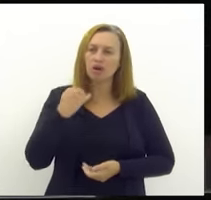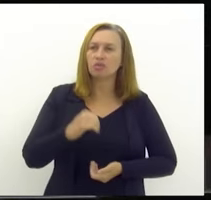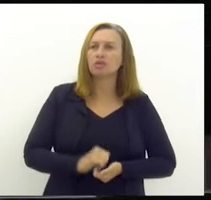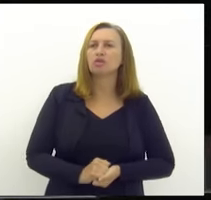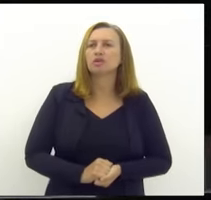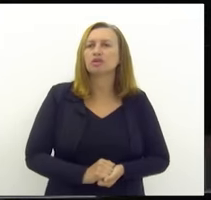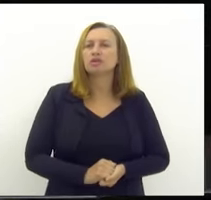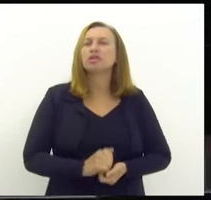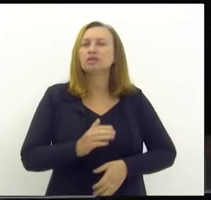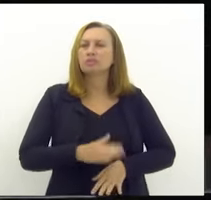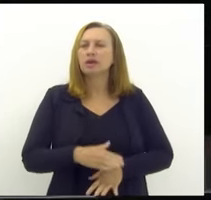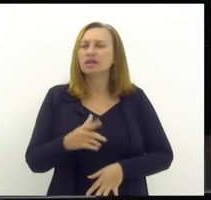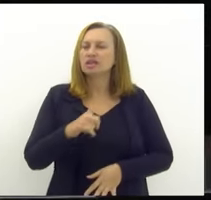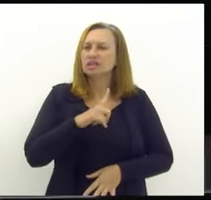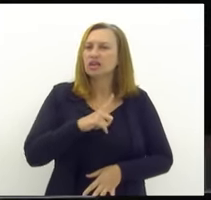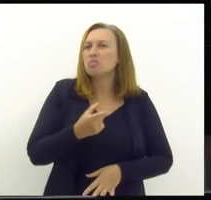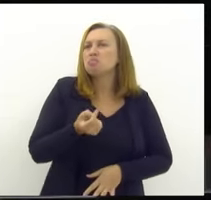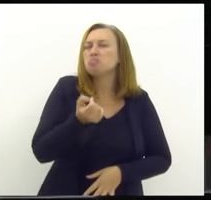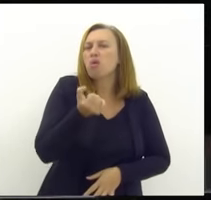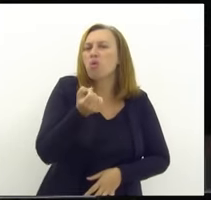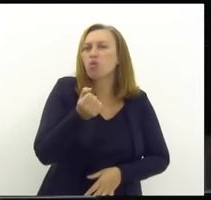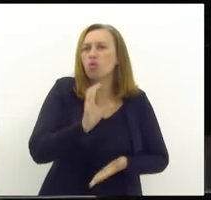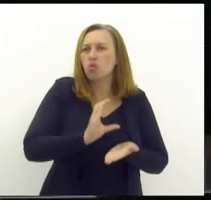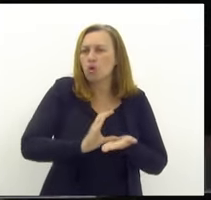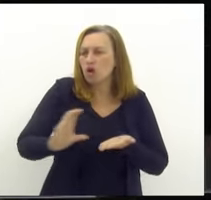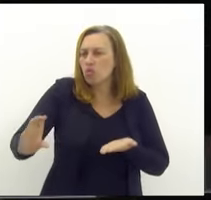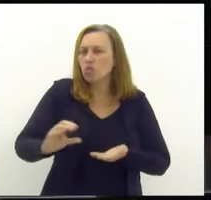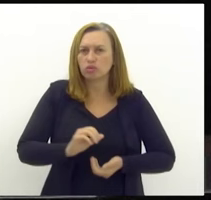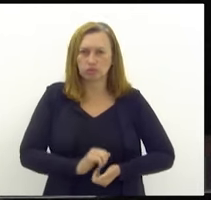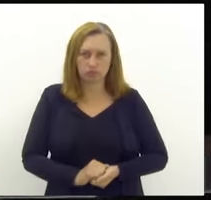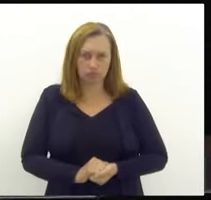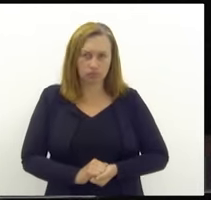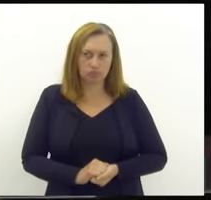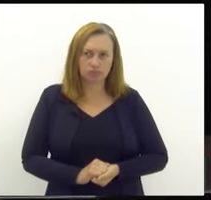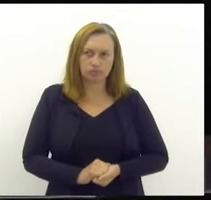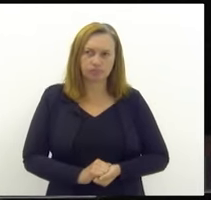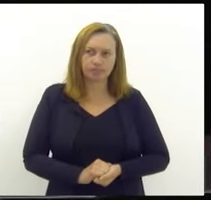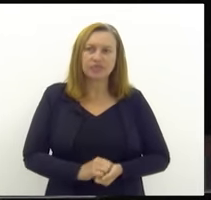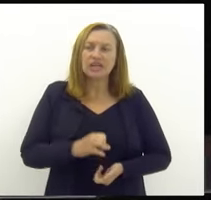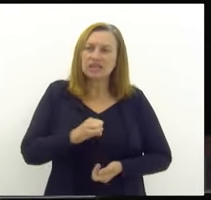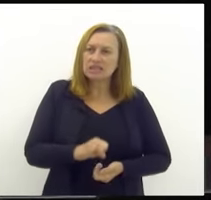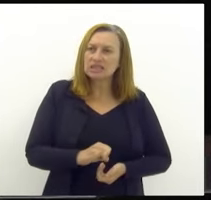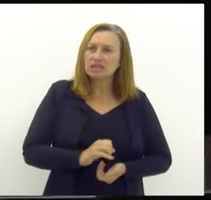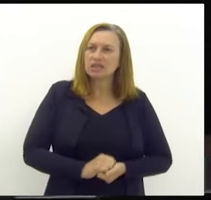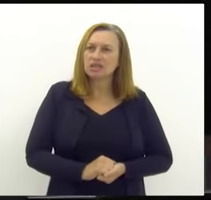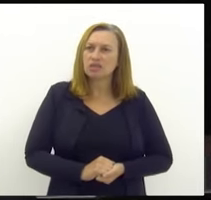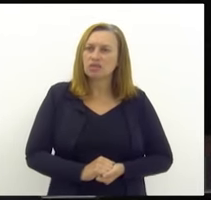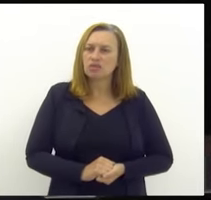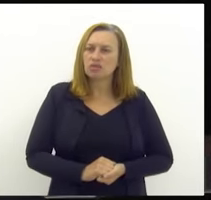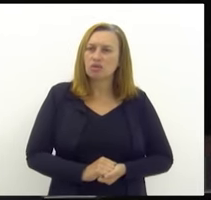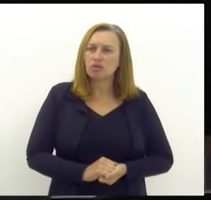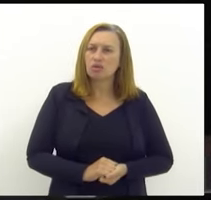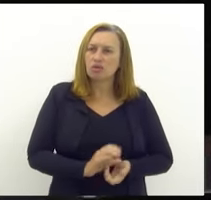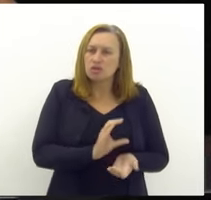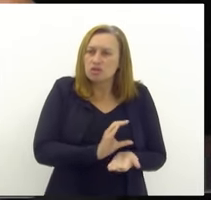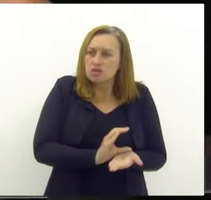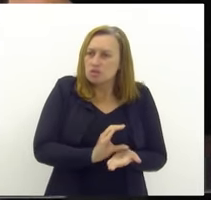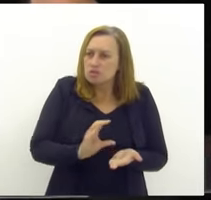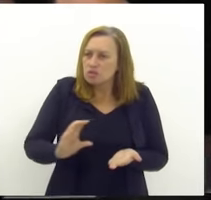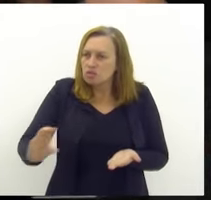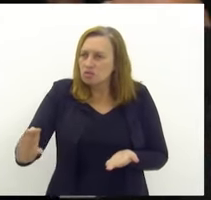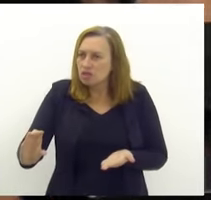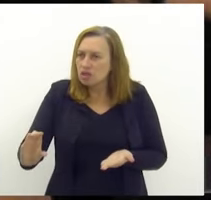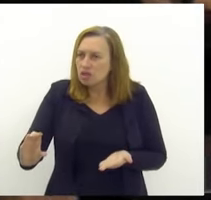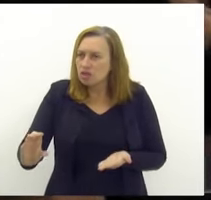mais a gente tem muito pouco recurso muito pouco recurso se a gente for abrir mão do pouco recurso que a gente